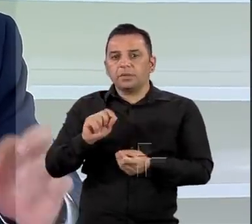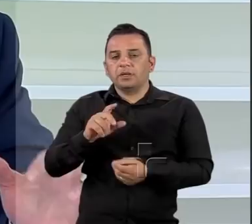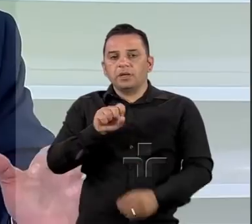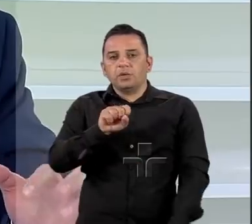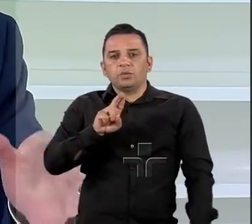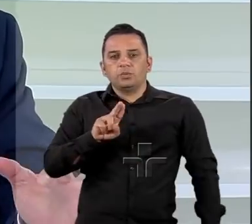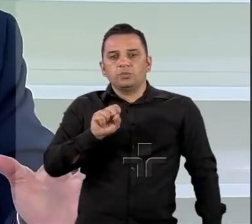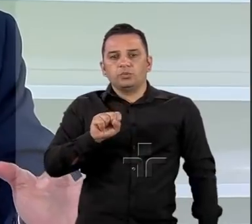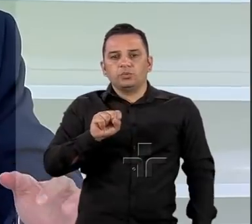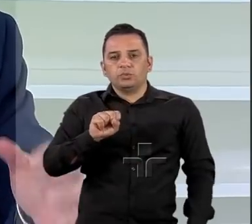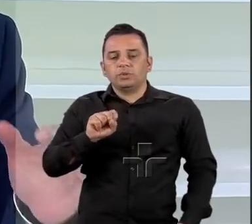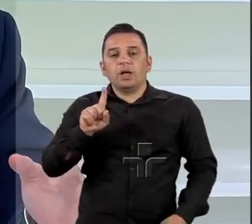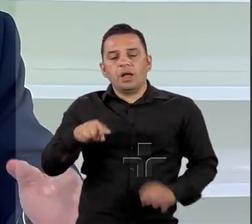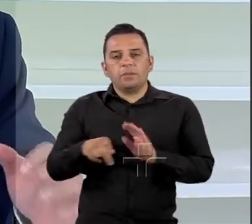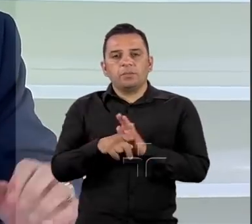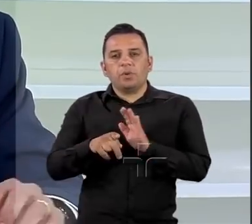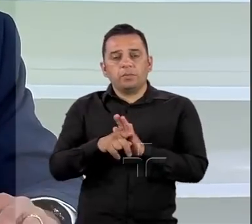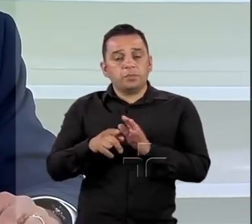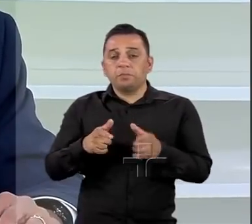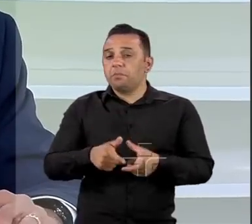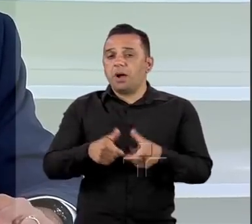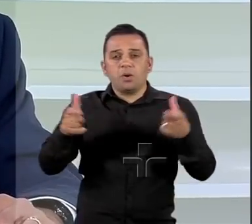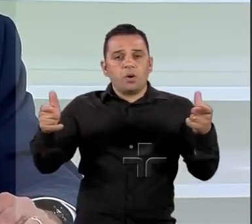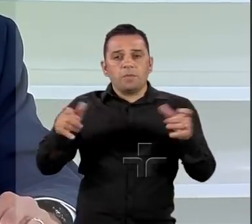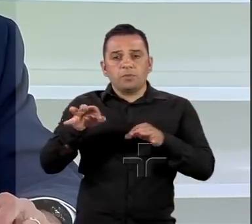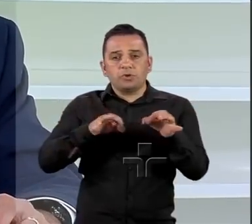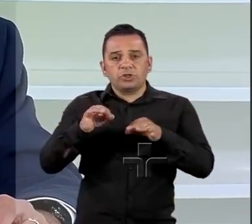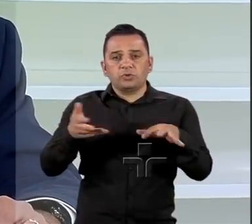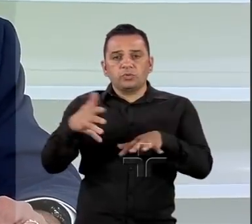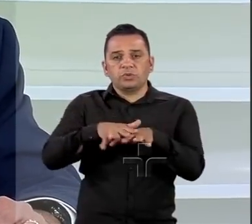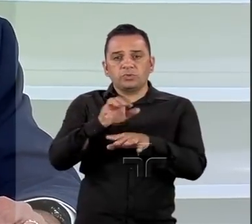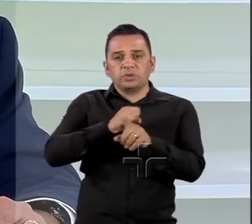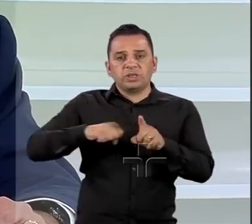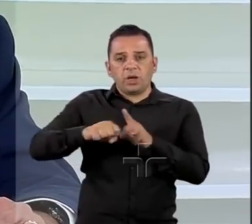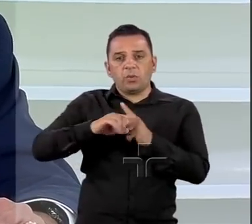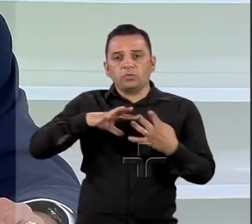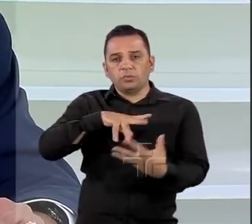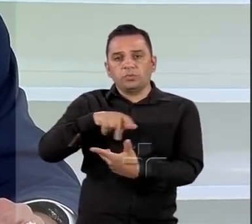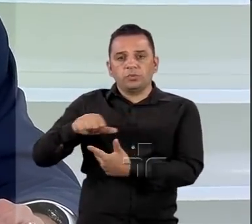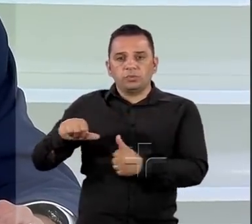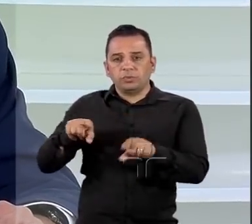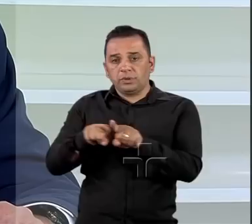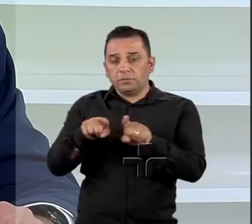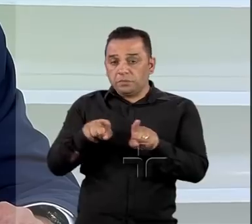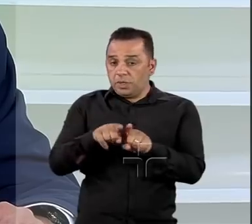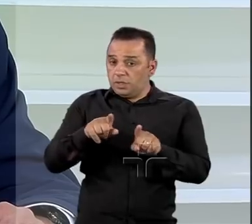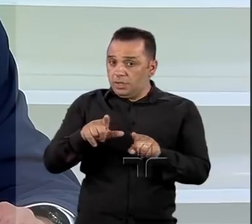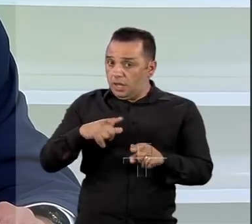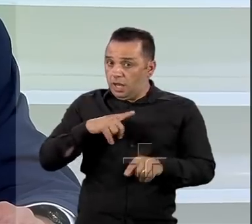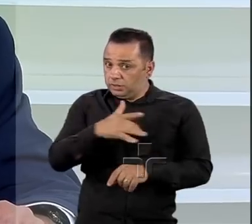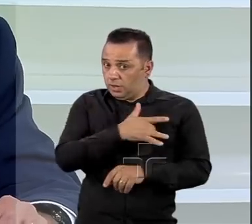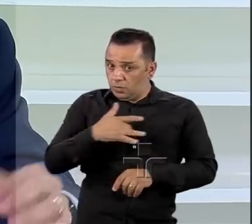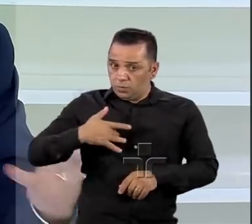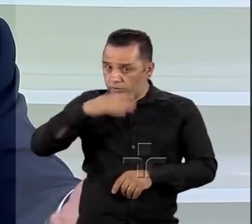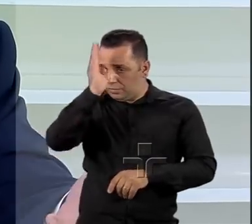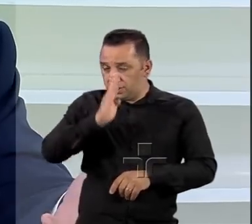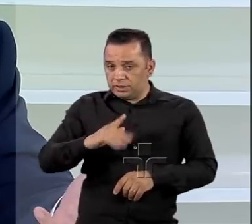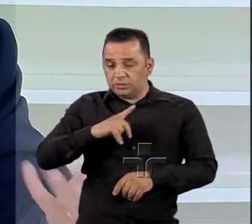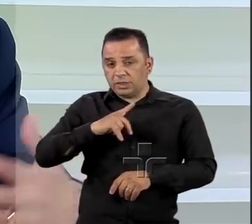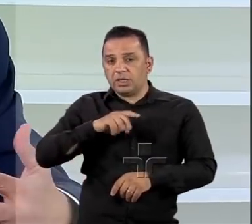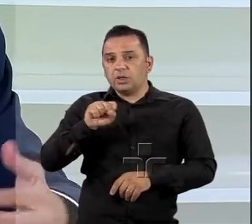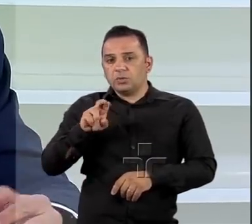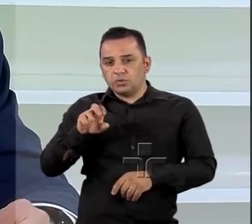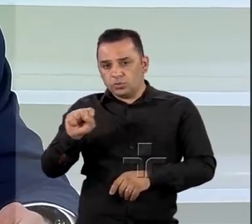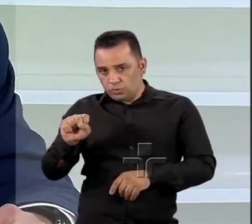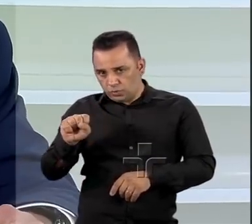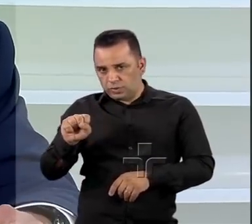o maior programa de inclusão social do mundo. Entendemos também que a saúde do Brasil, ela se divide no SUS,